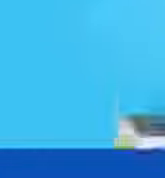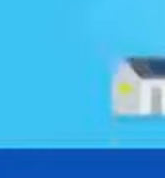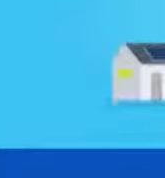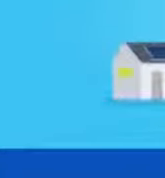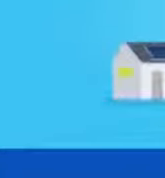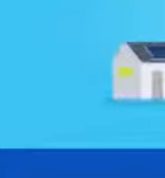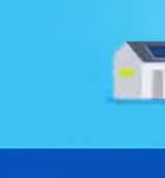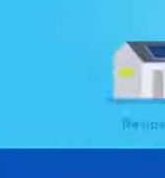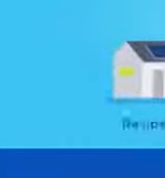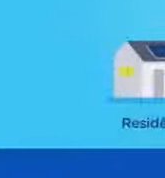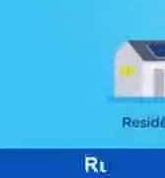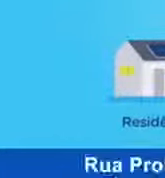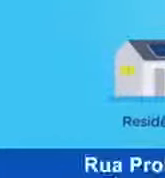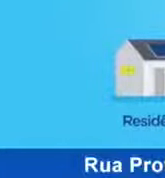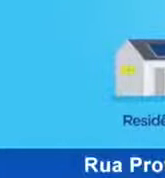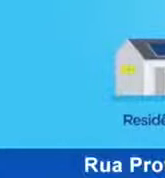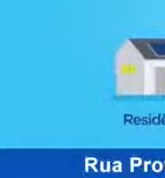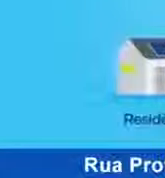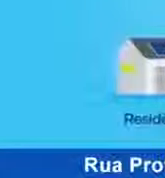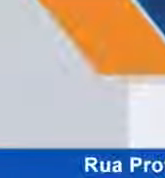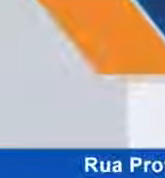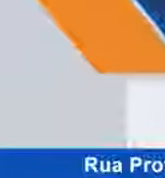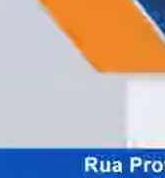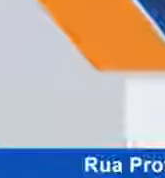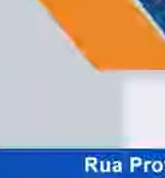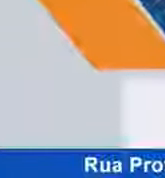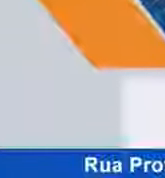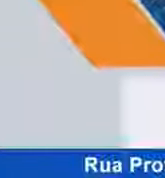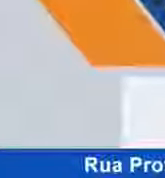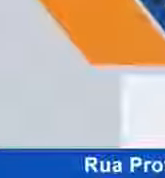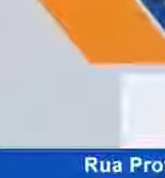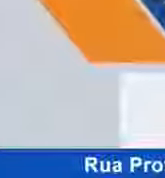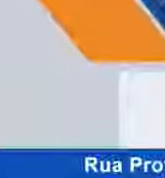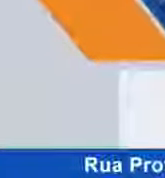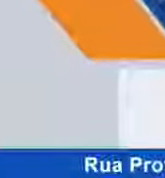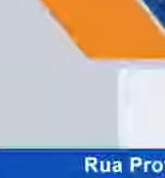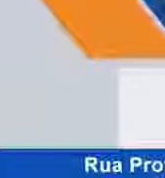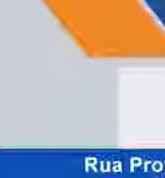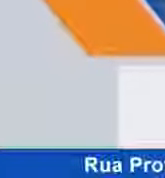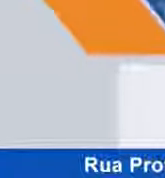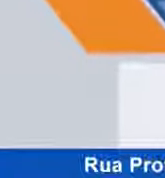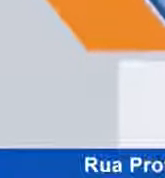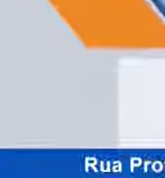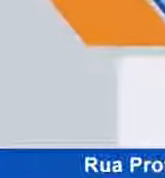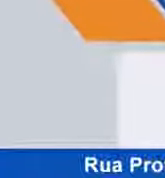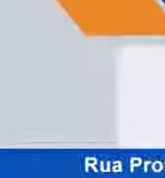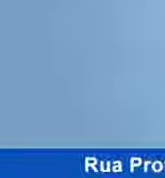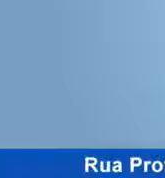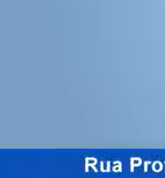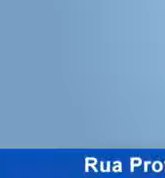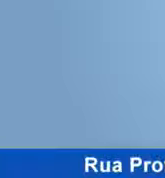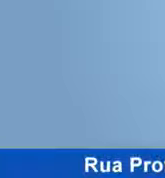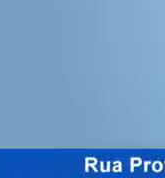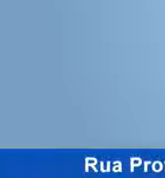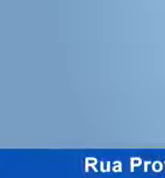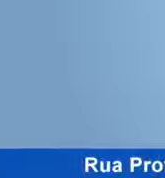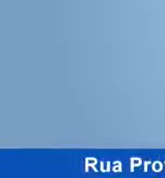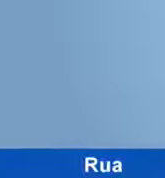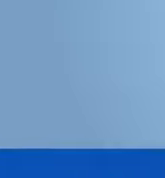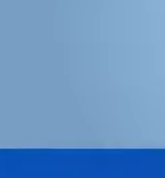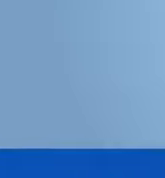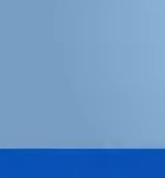da energia da sua residência, comércio ou indústria? Venha conhecer a GMG Solar. Somos